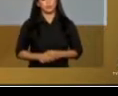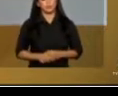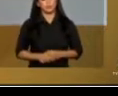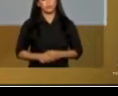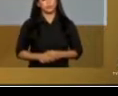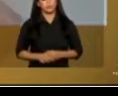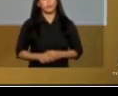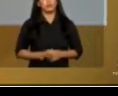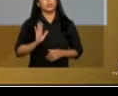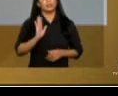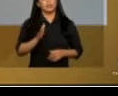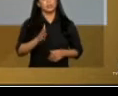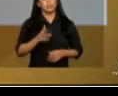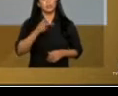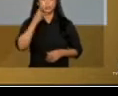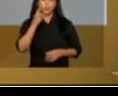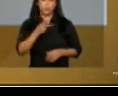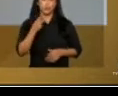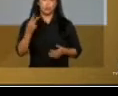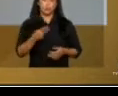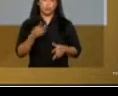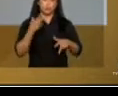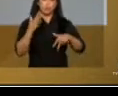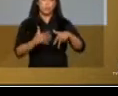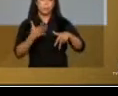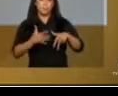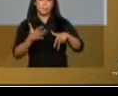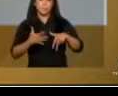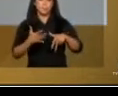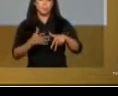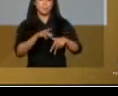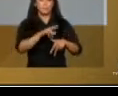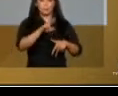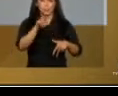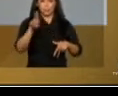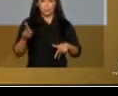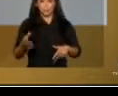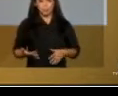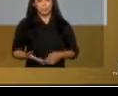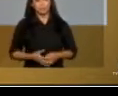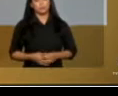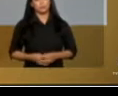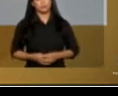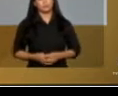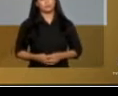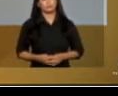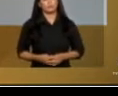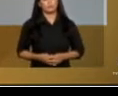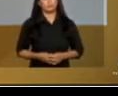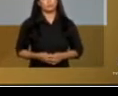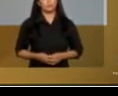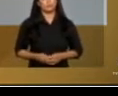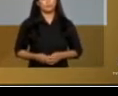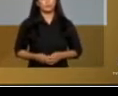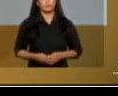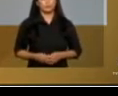diversos oradores que se alternaram na tribuna trouxeram à consideração da Corte